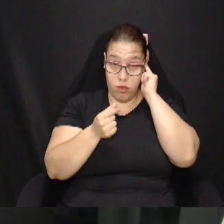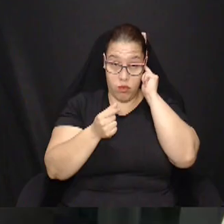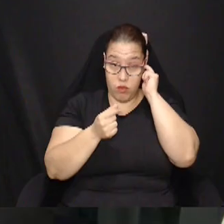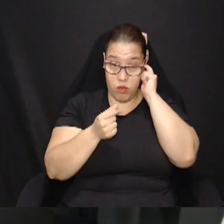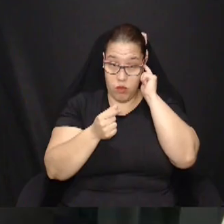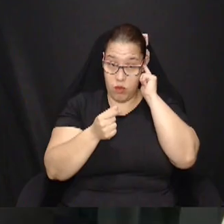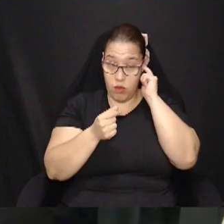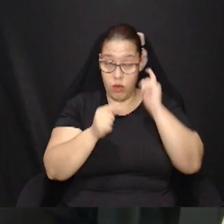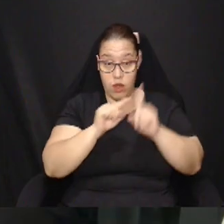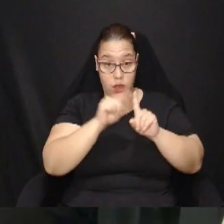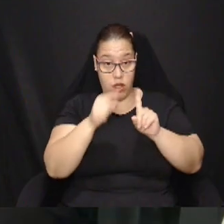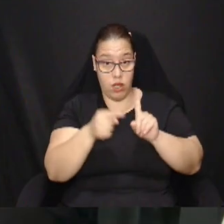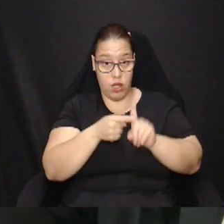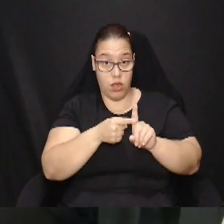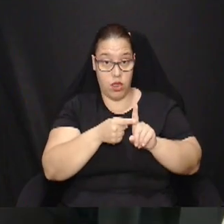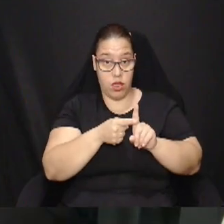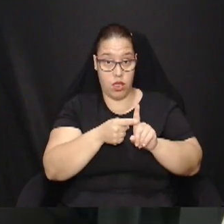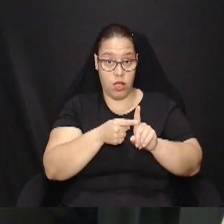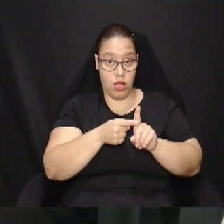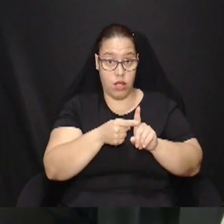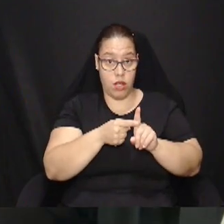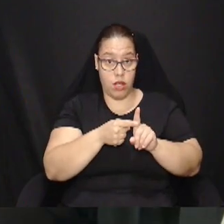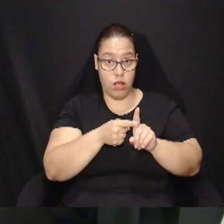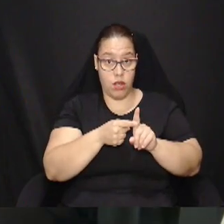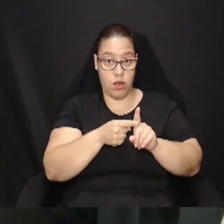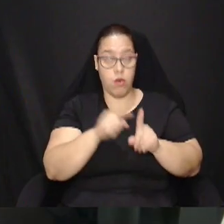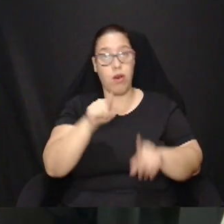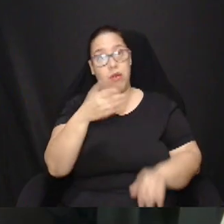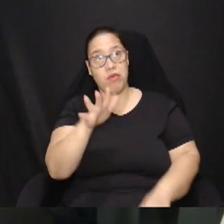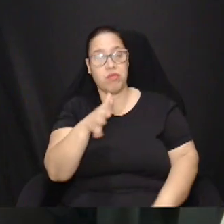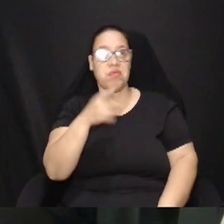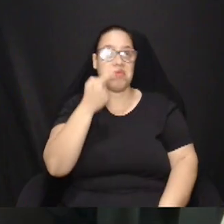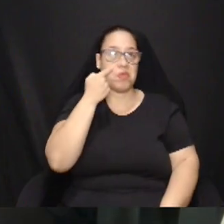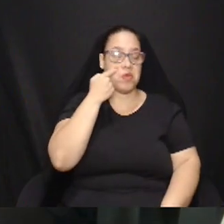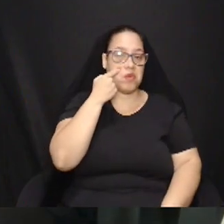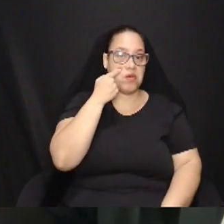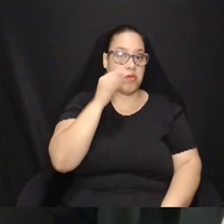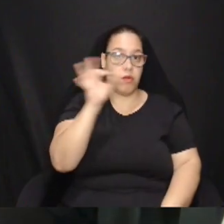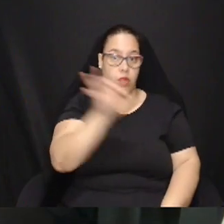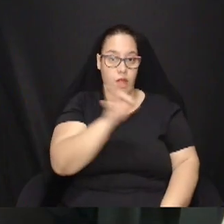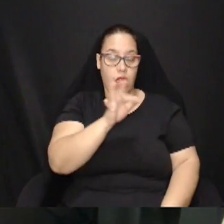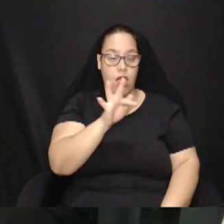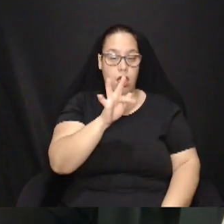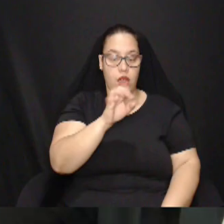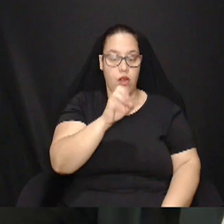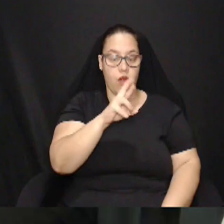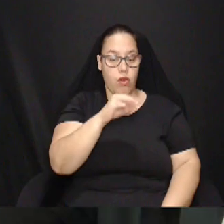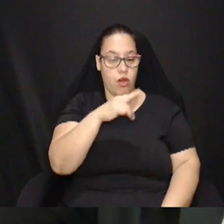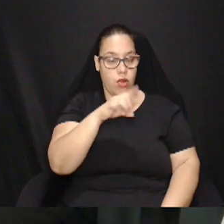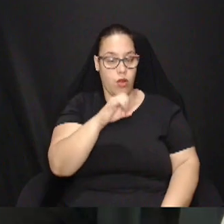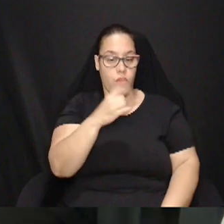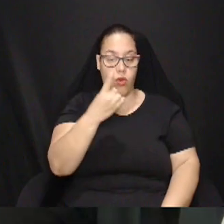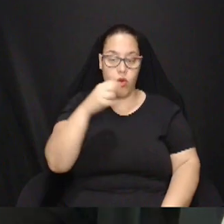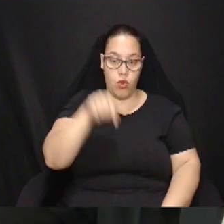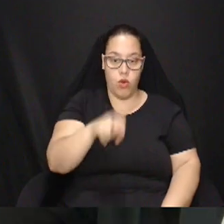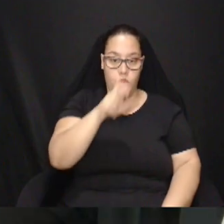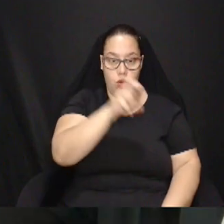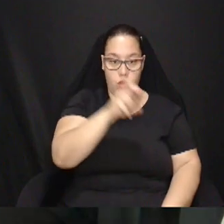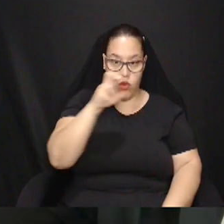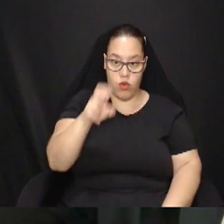planejada. Brasil vive um paradoxo. Tem uma taxa de fertilidade de 1,55 filhos por